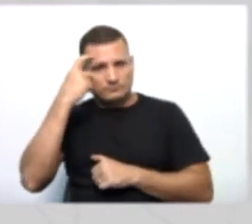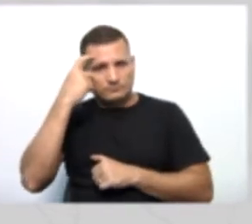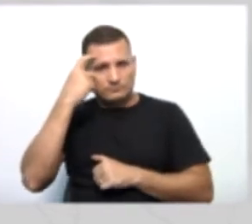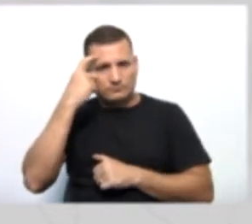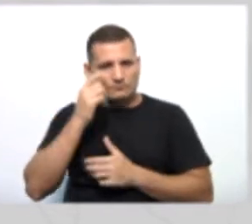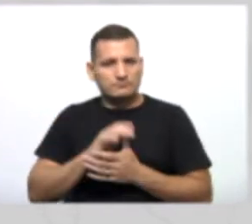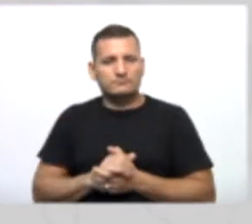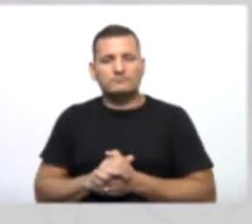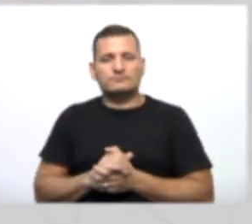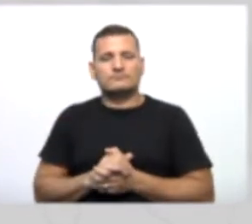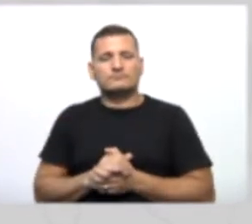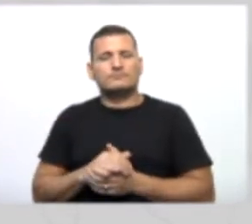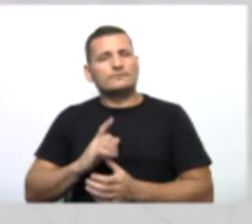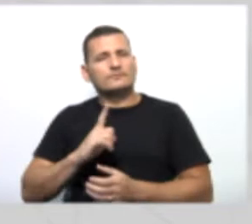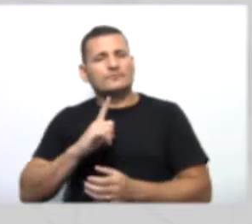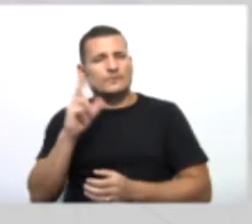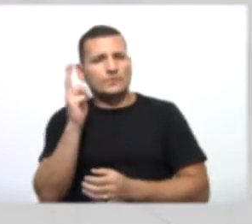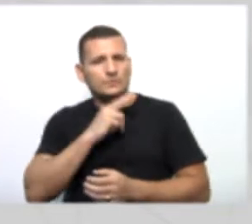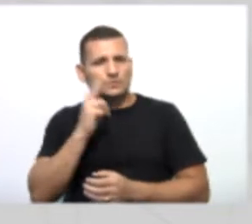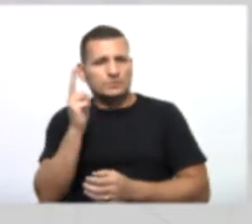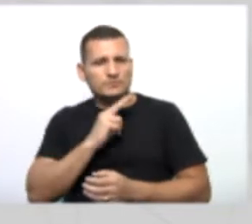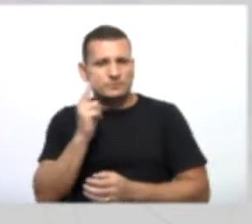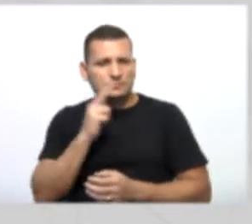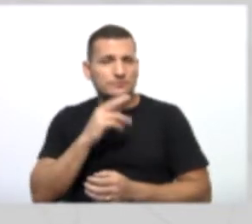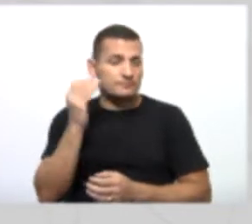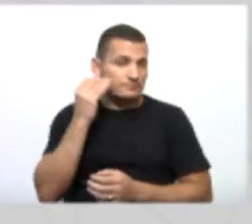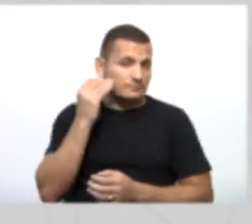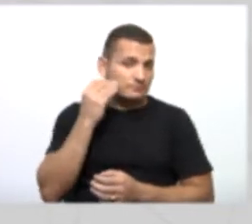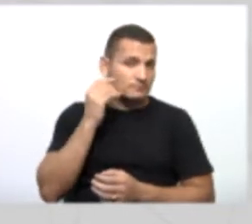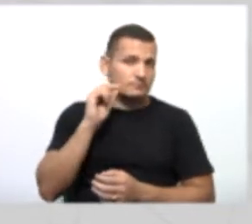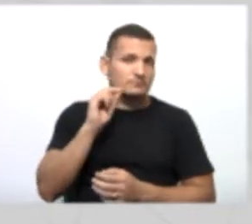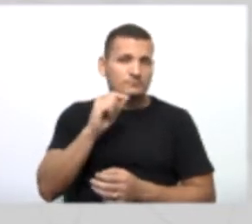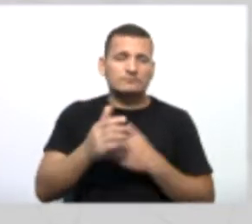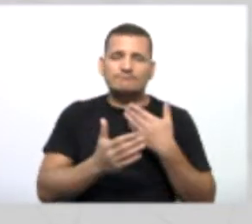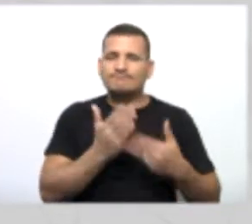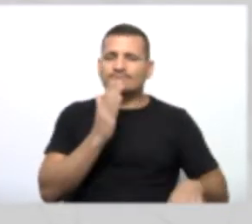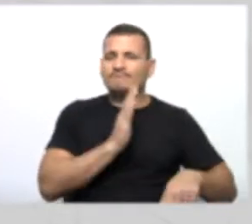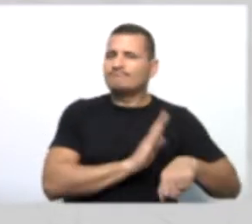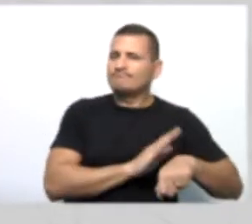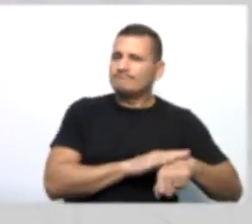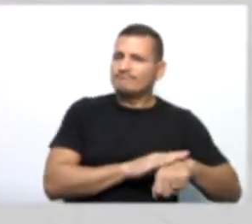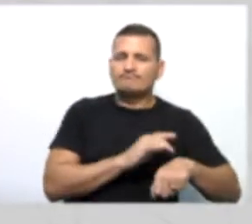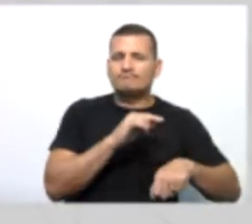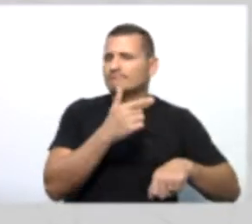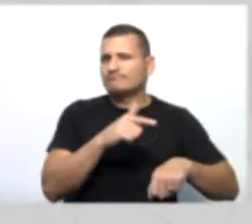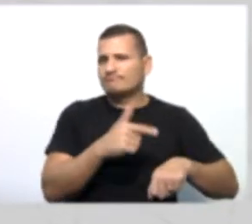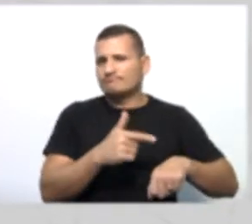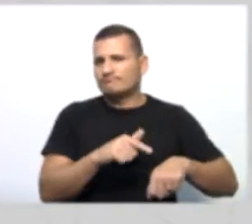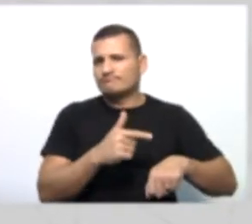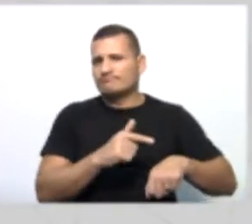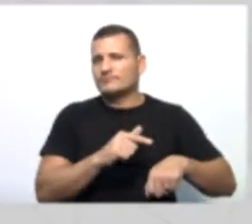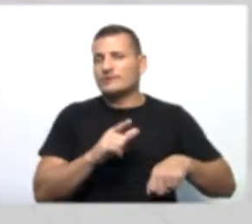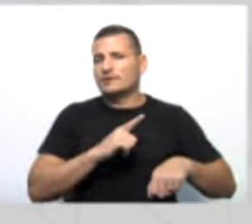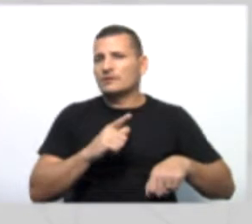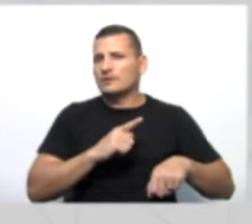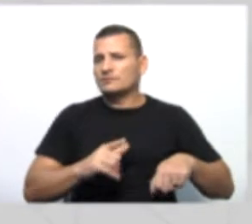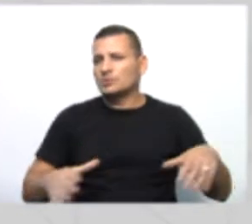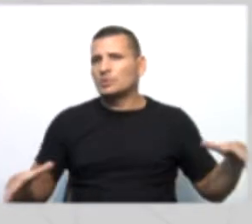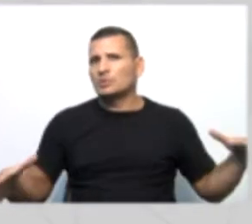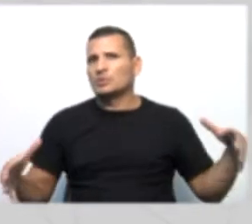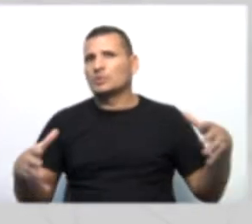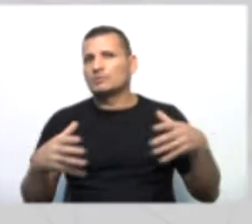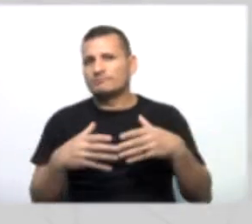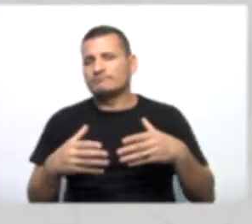Nota-se uma urgência em tentar recuperar o tempo perdido, em recuperar até áreas que foram degradadas, que estão